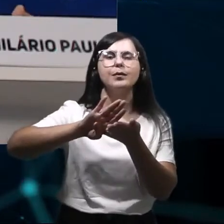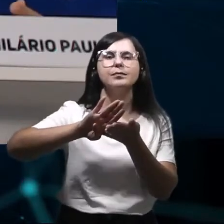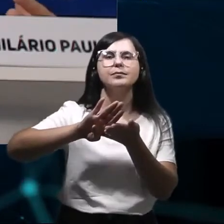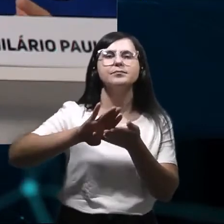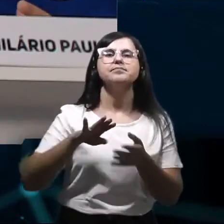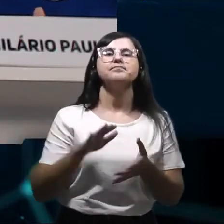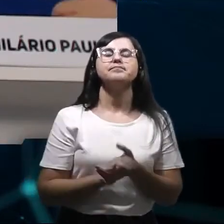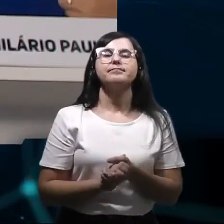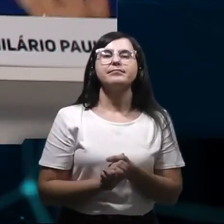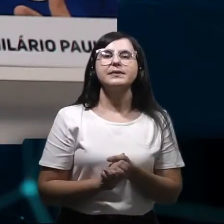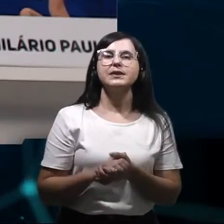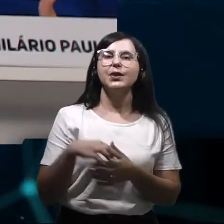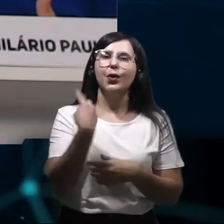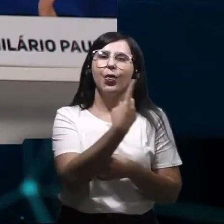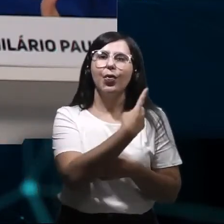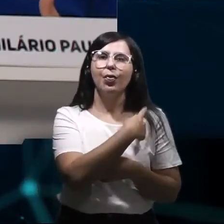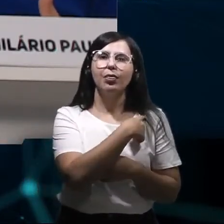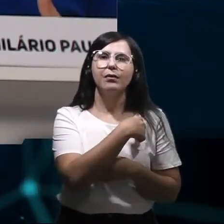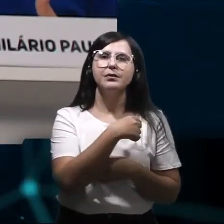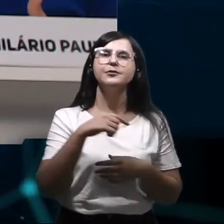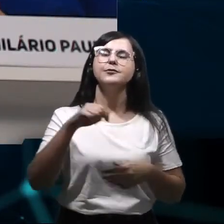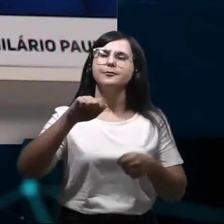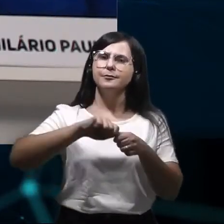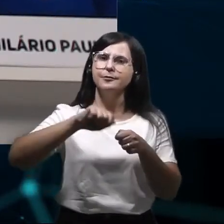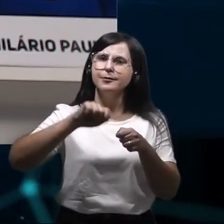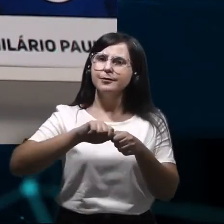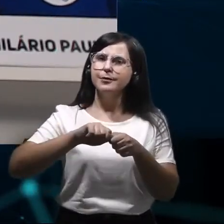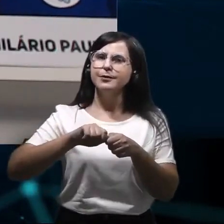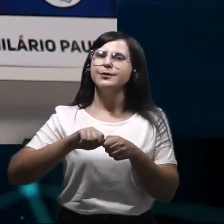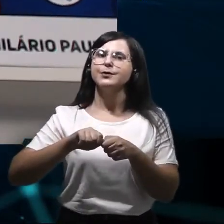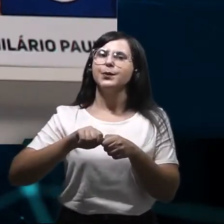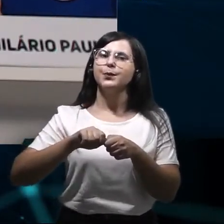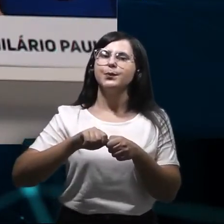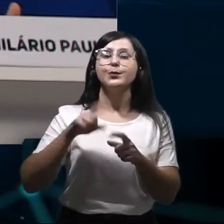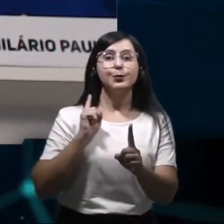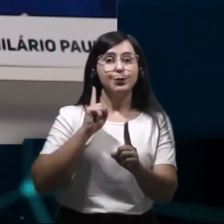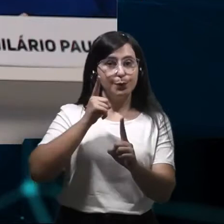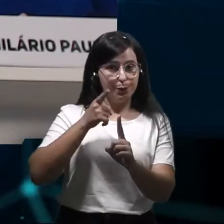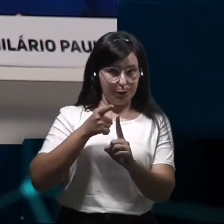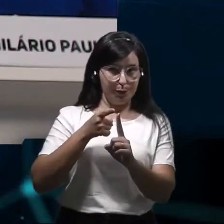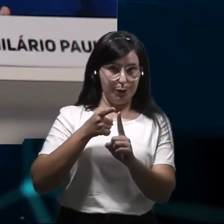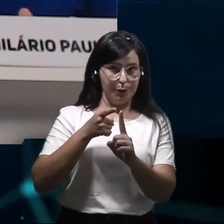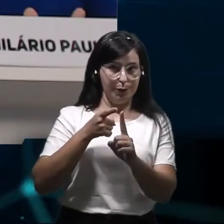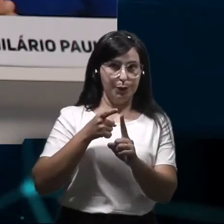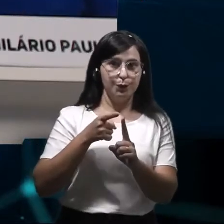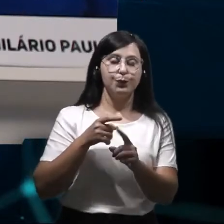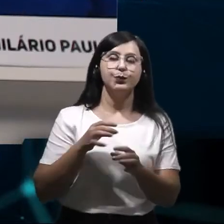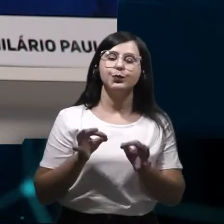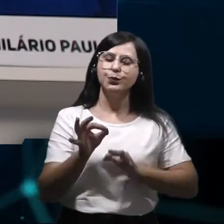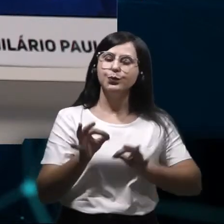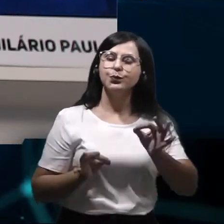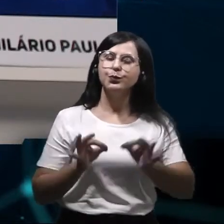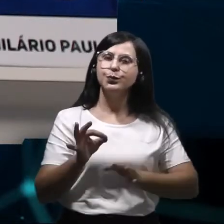um programa que enche os meus olhos. E eu gostaria de saber do